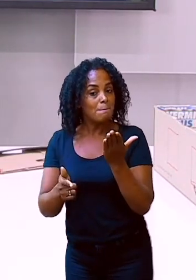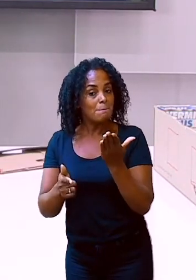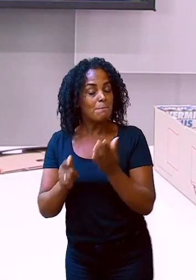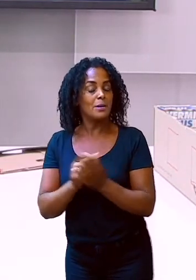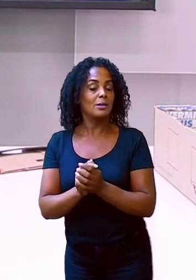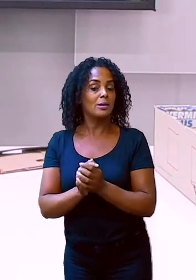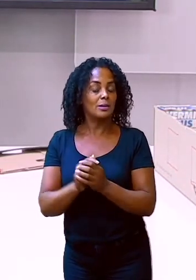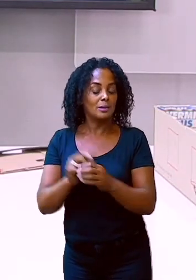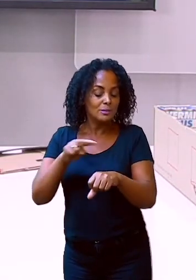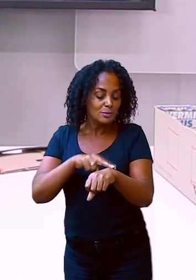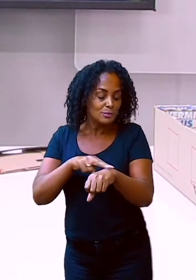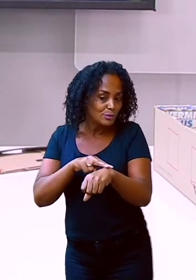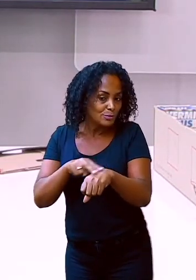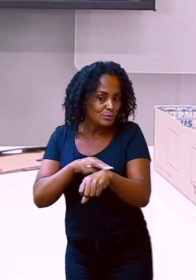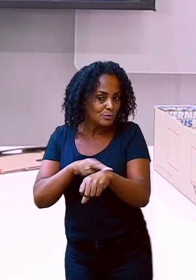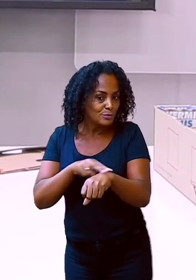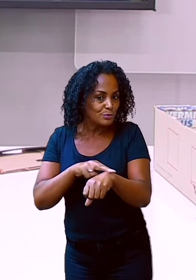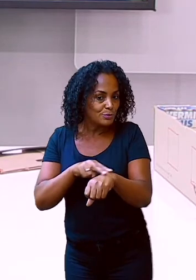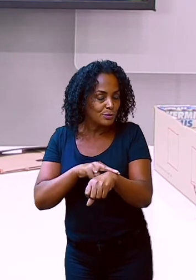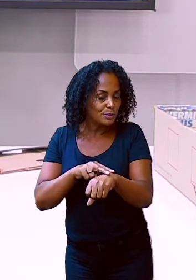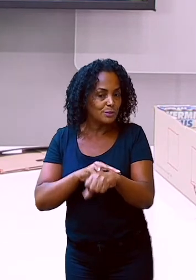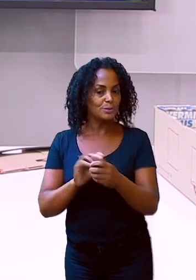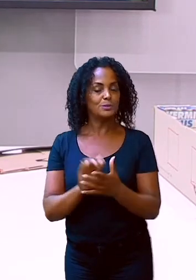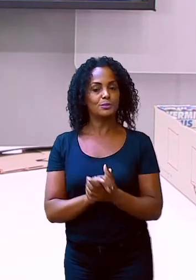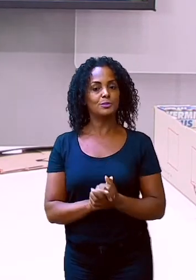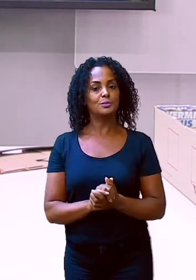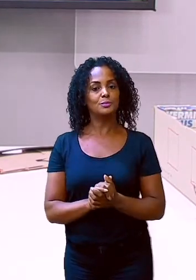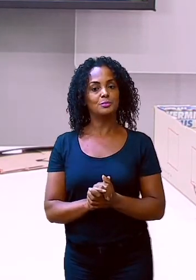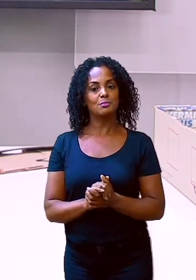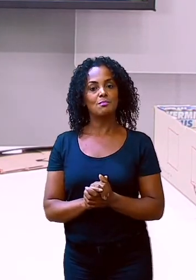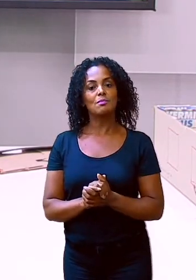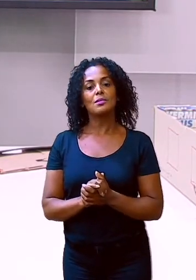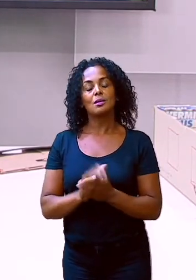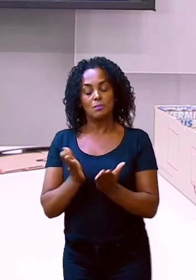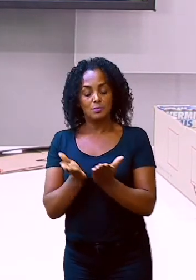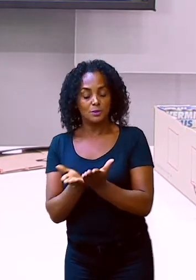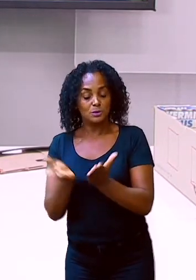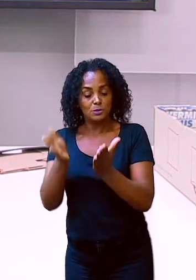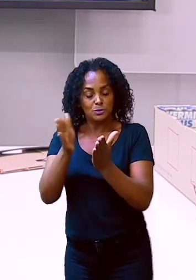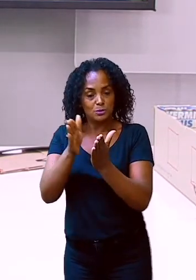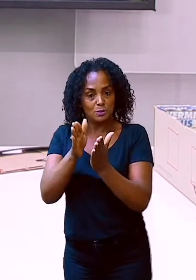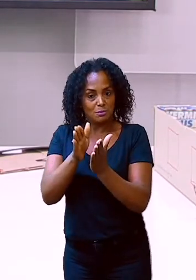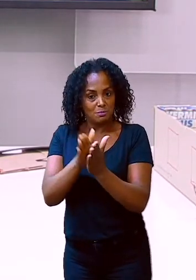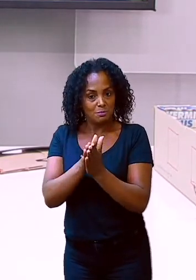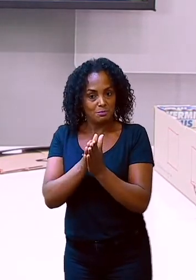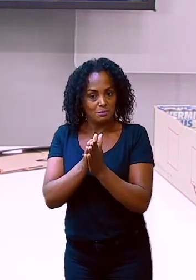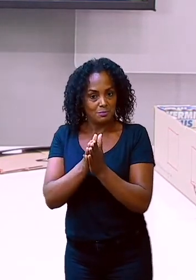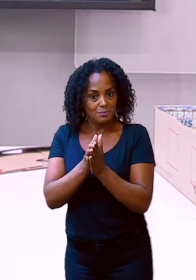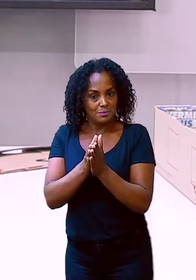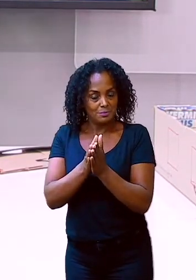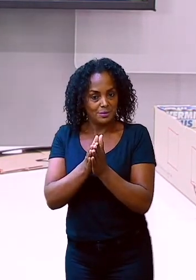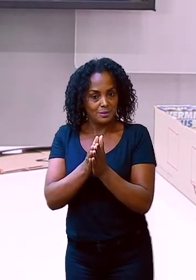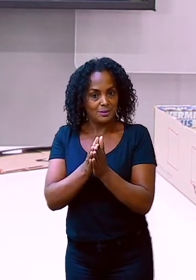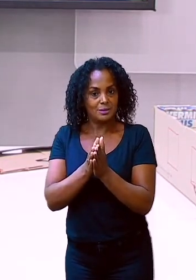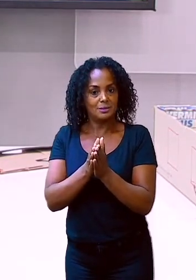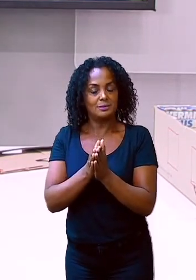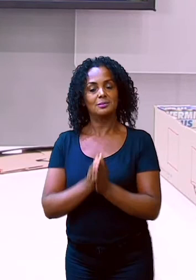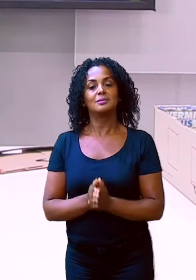lá, né, na nossa mão na massa, de uma folha verde. Vamos dobrá-la em duas partes.